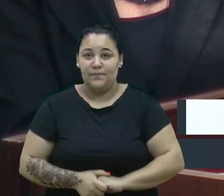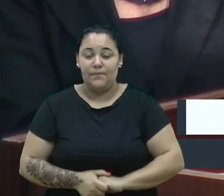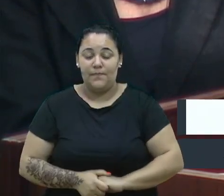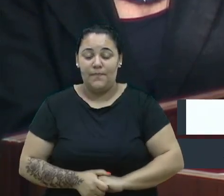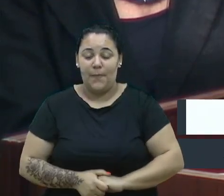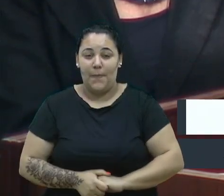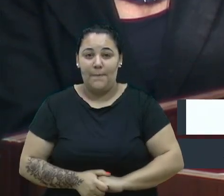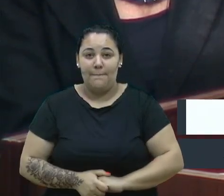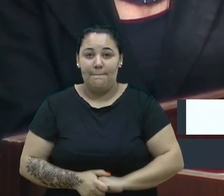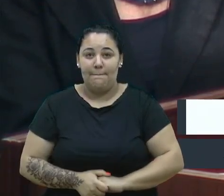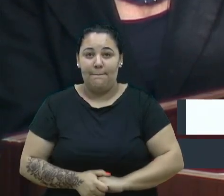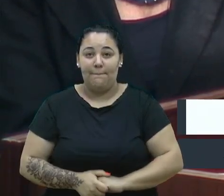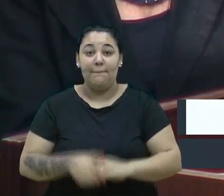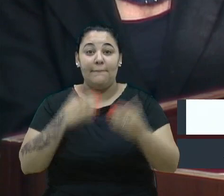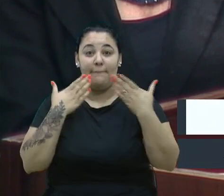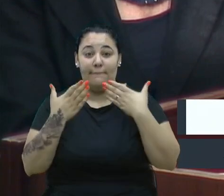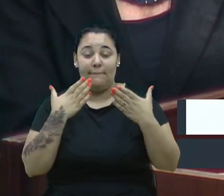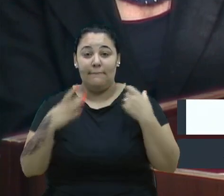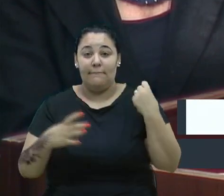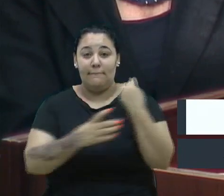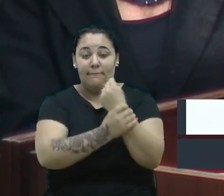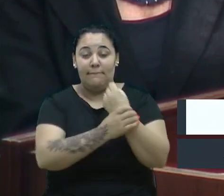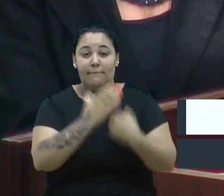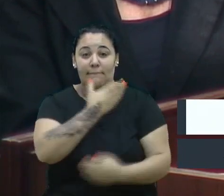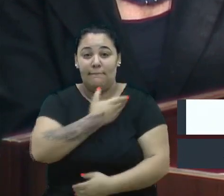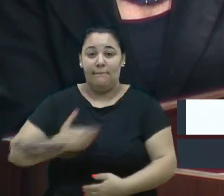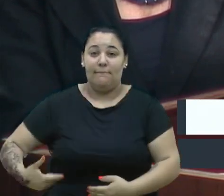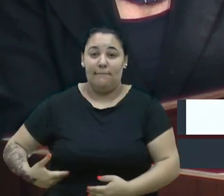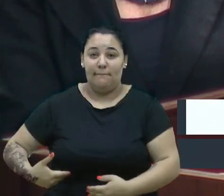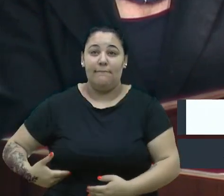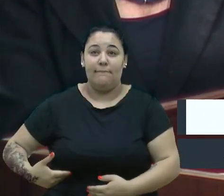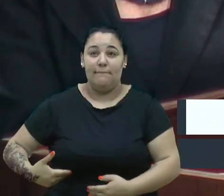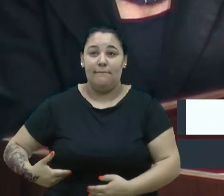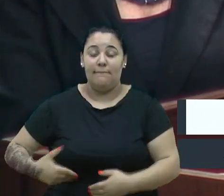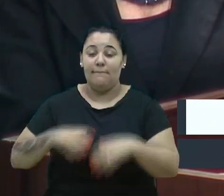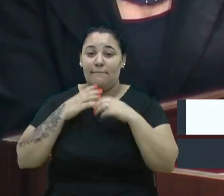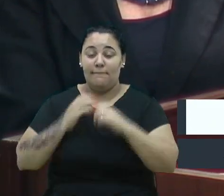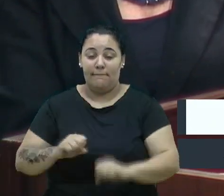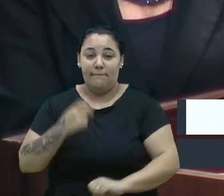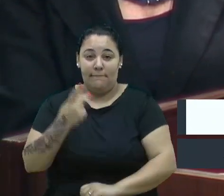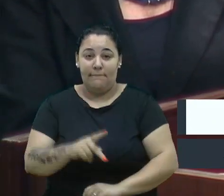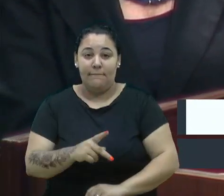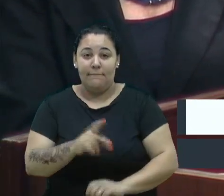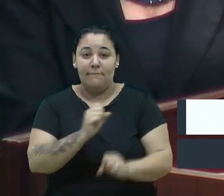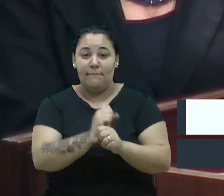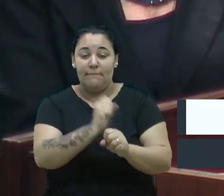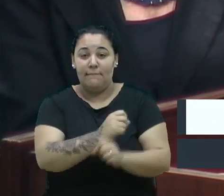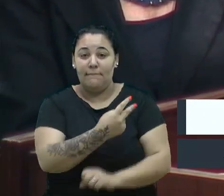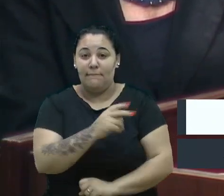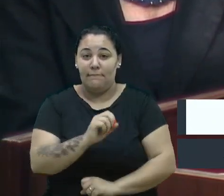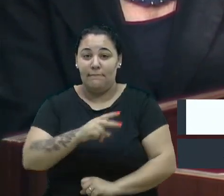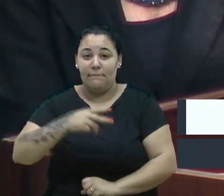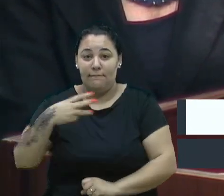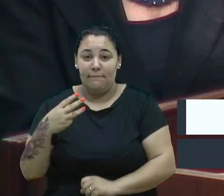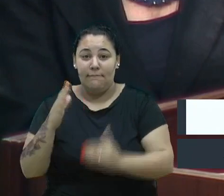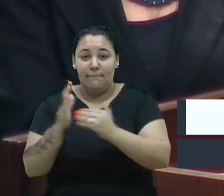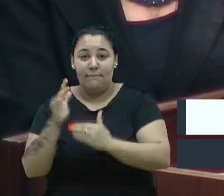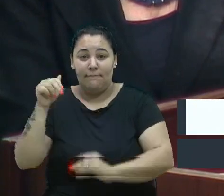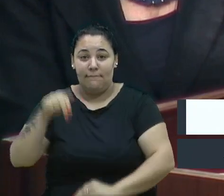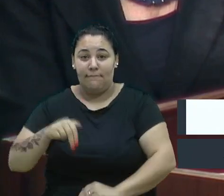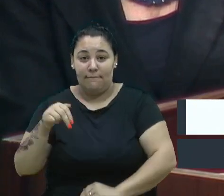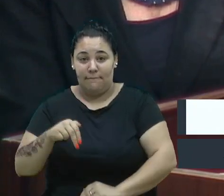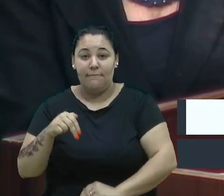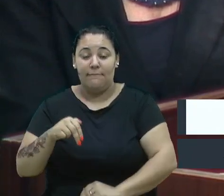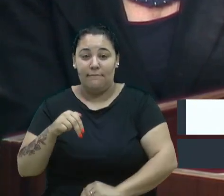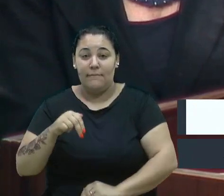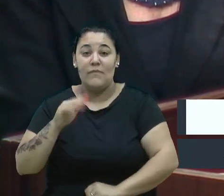Segurança Pública do Estado, a Secretaria deste Estado do Rio Grande do Sul, no ano de 2023, até novembro,